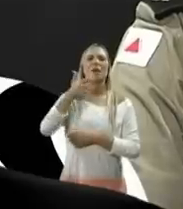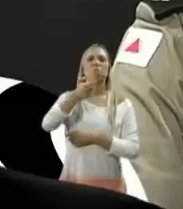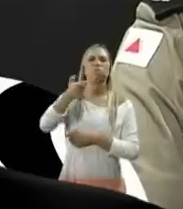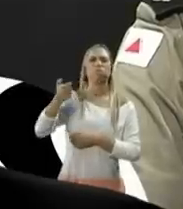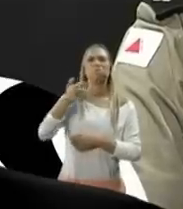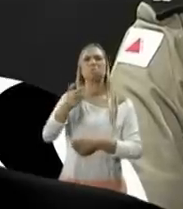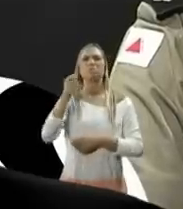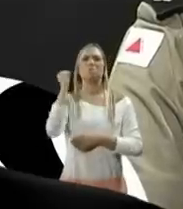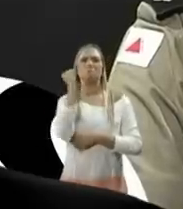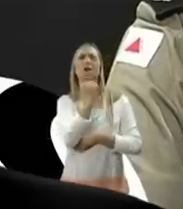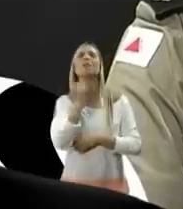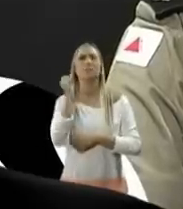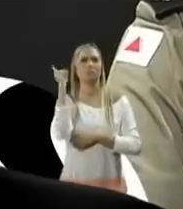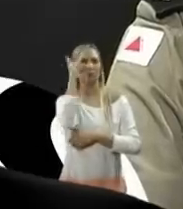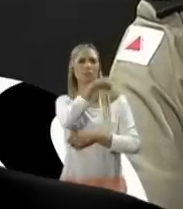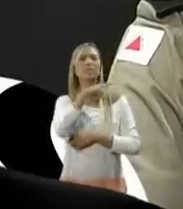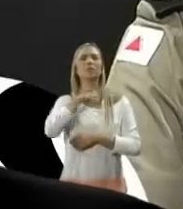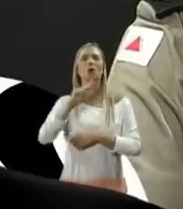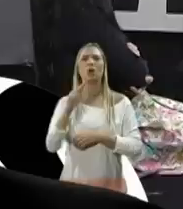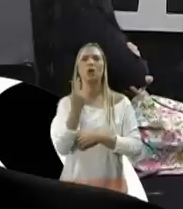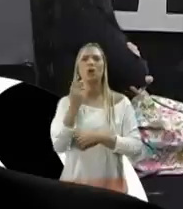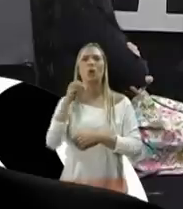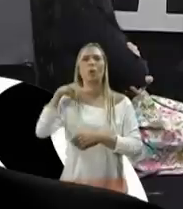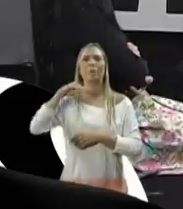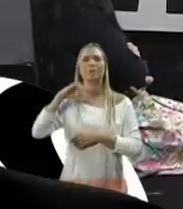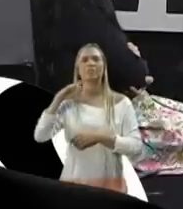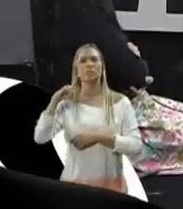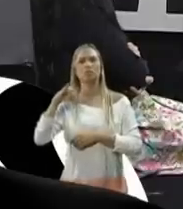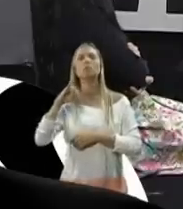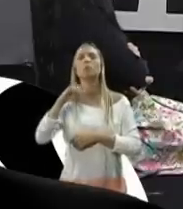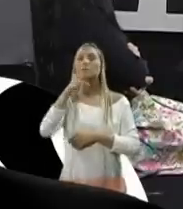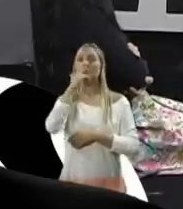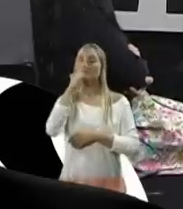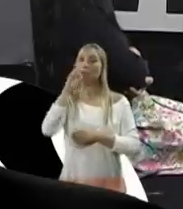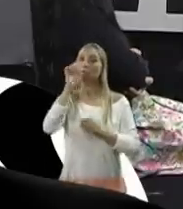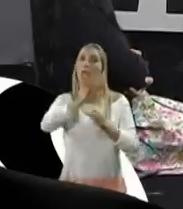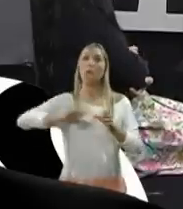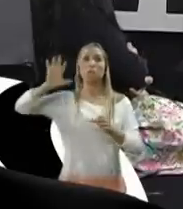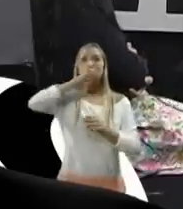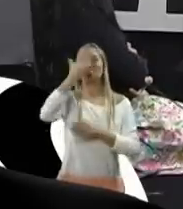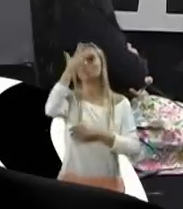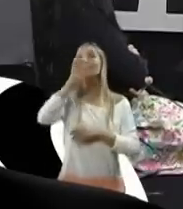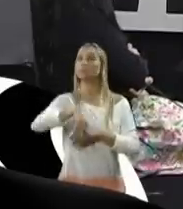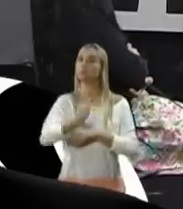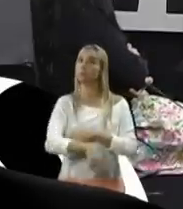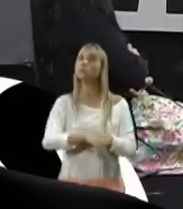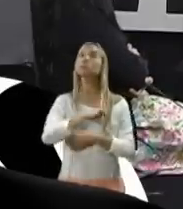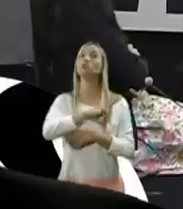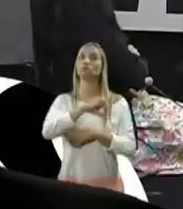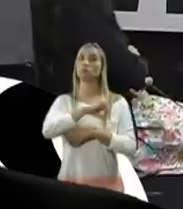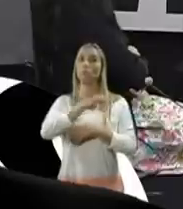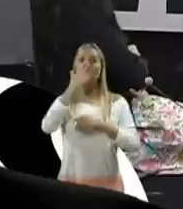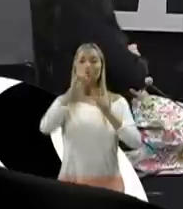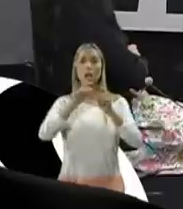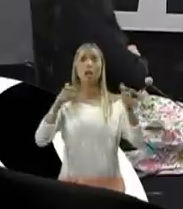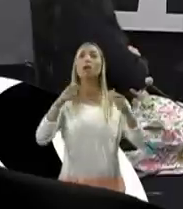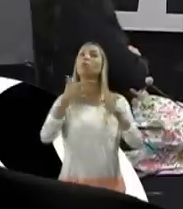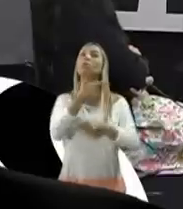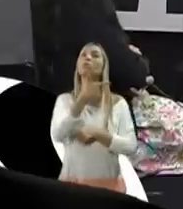que, eu não sei em questão da região, mas Divinópolis teve uma progressão, especificamente esse ano,